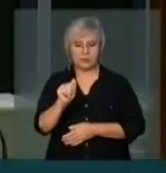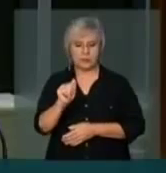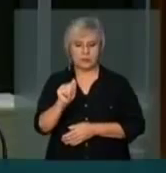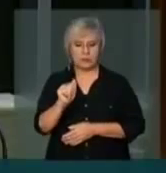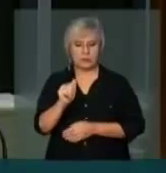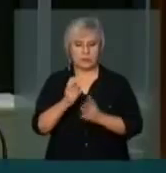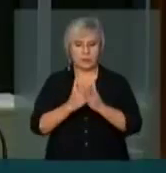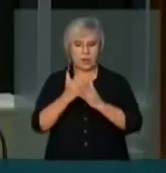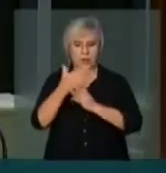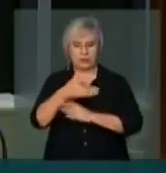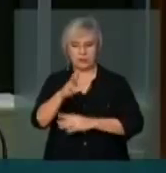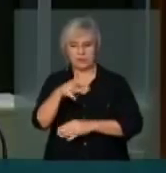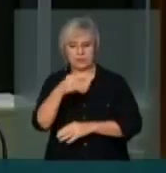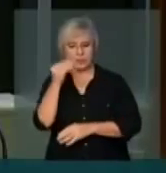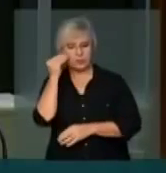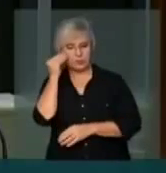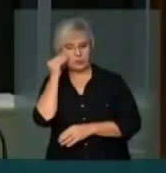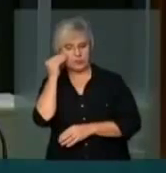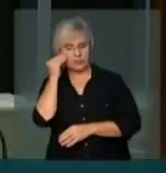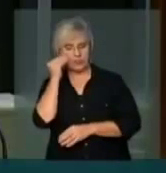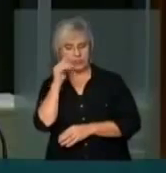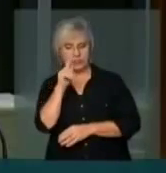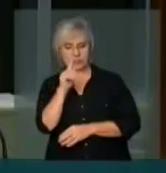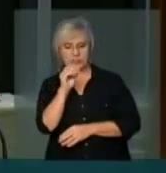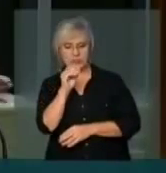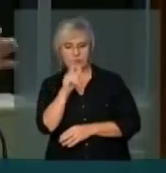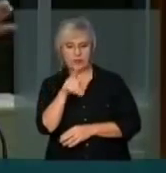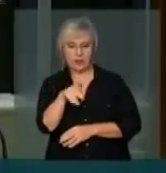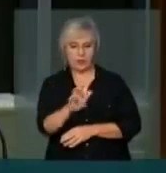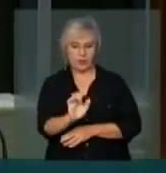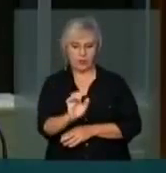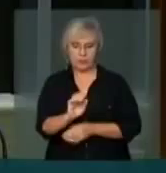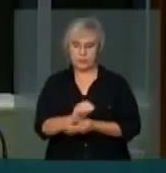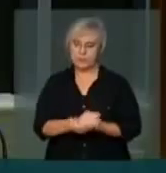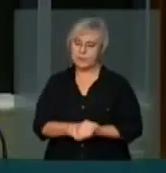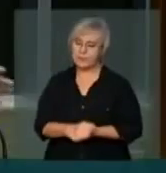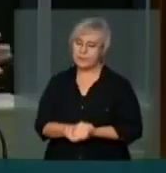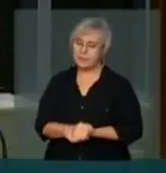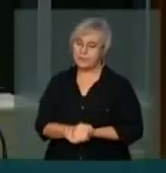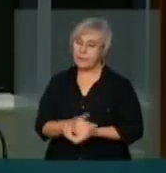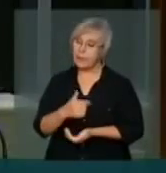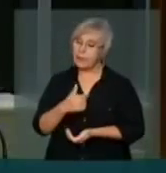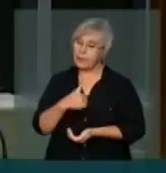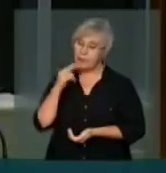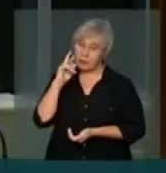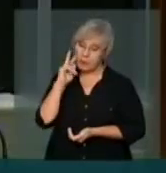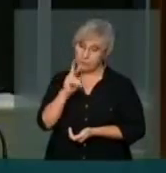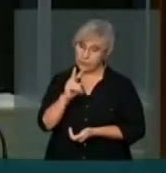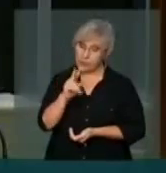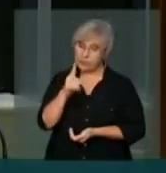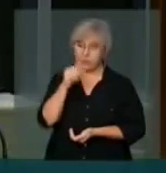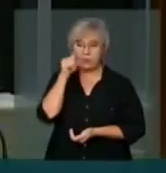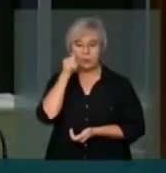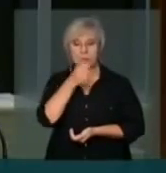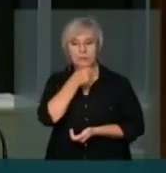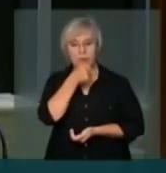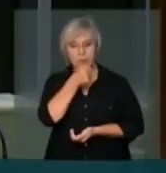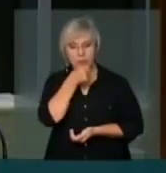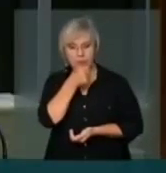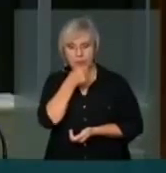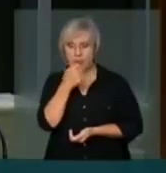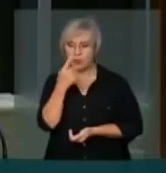golpista. Falo isto porque assisti uma entrevista de